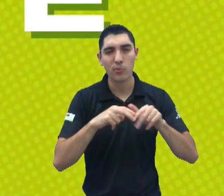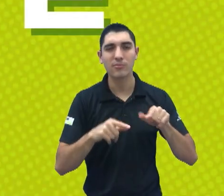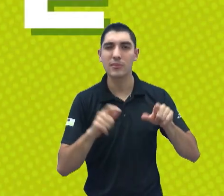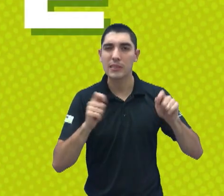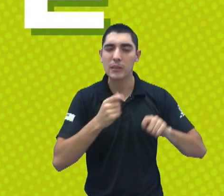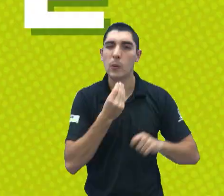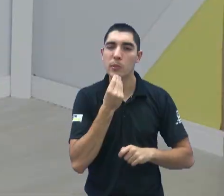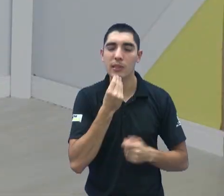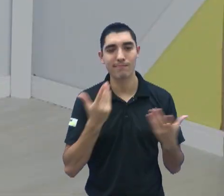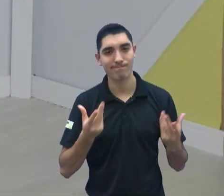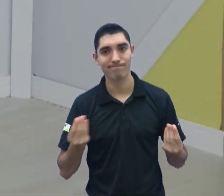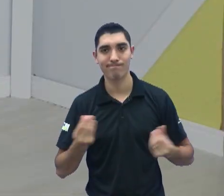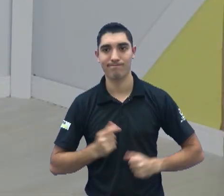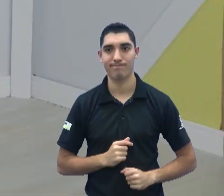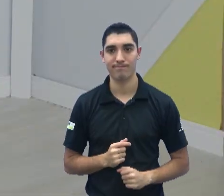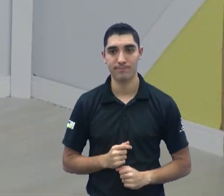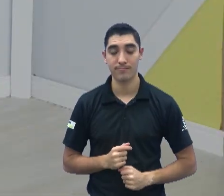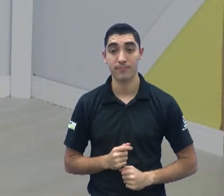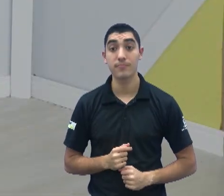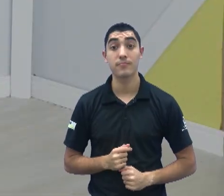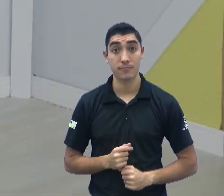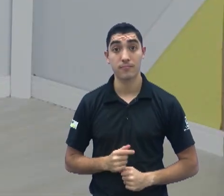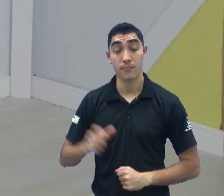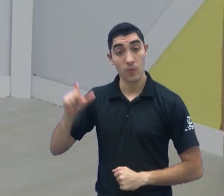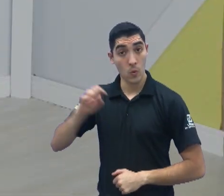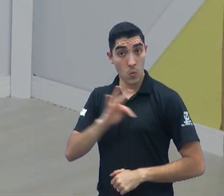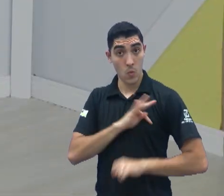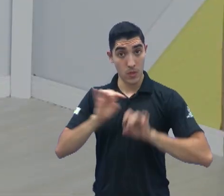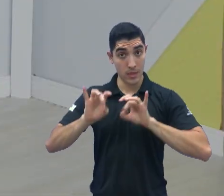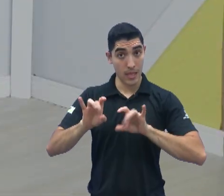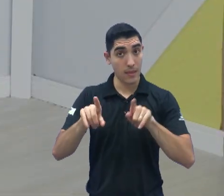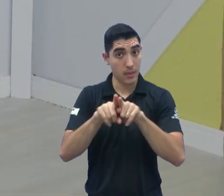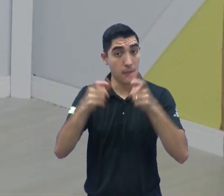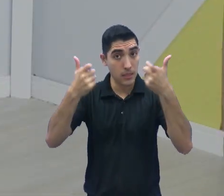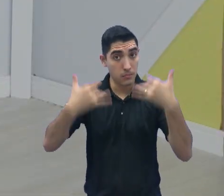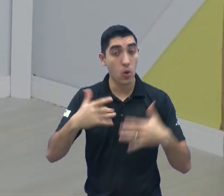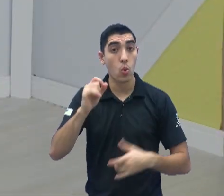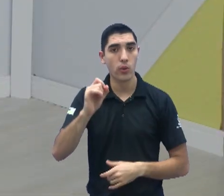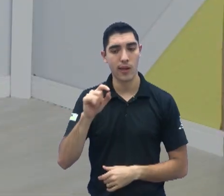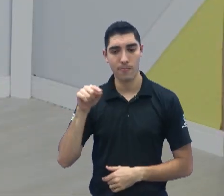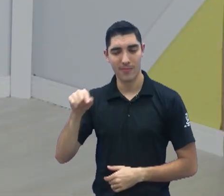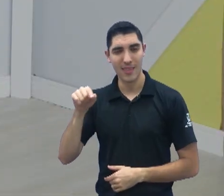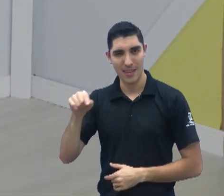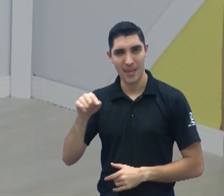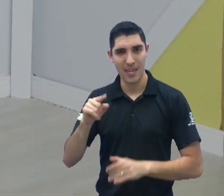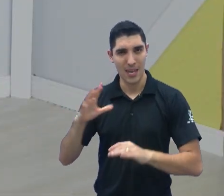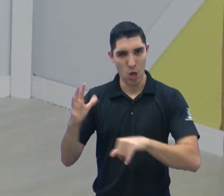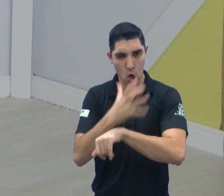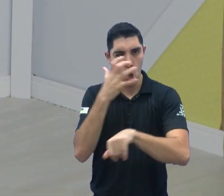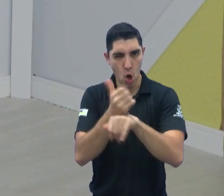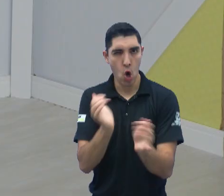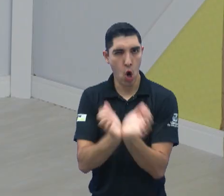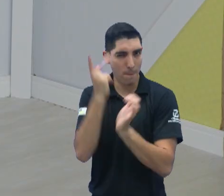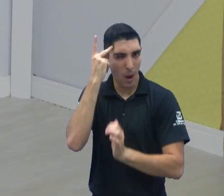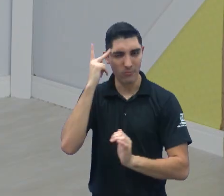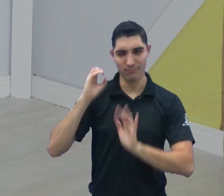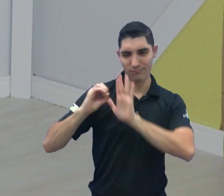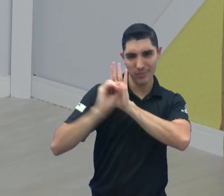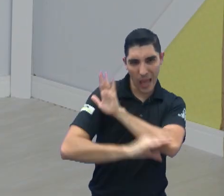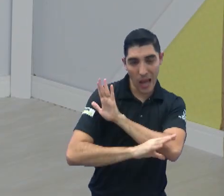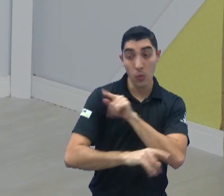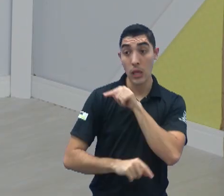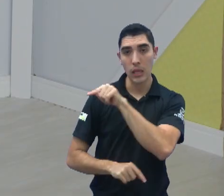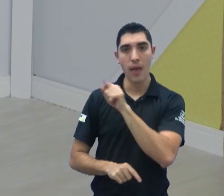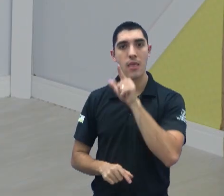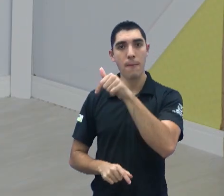frente. O Marelli também falou que após a eliminação da Copa Paulista e decretada a sua